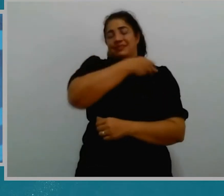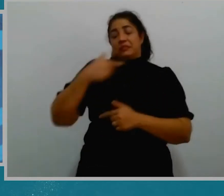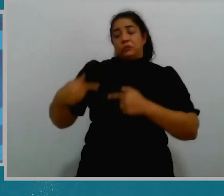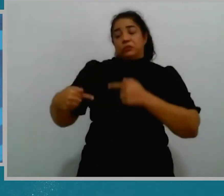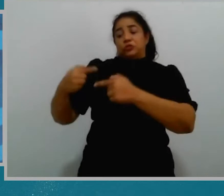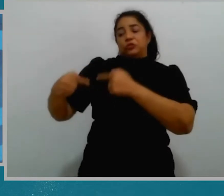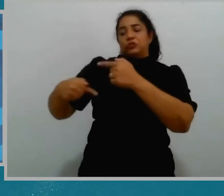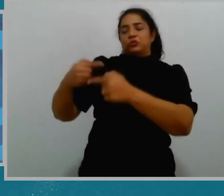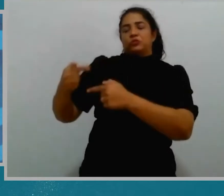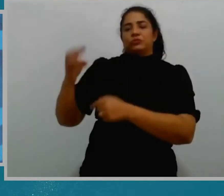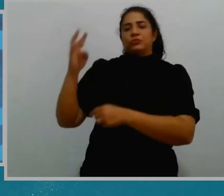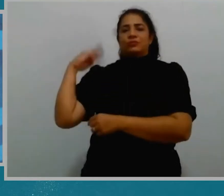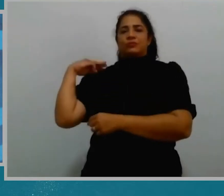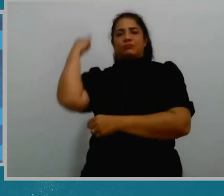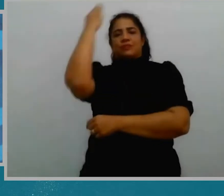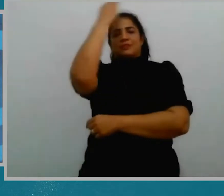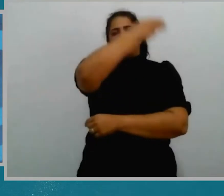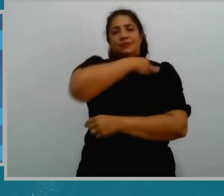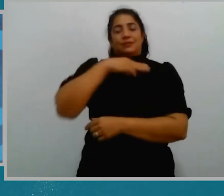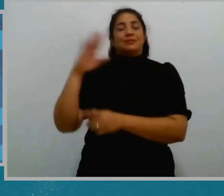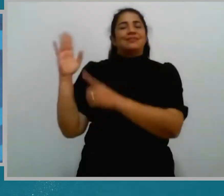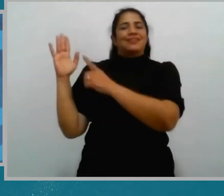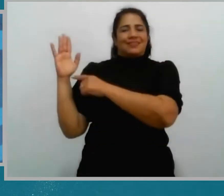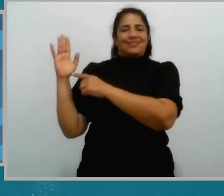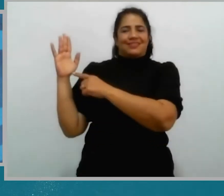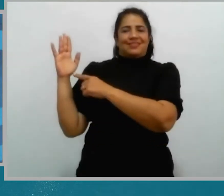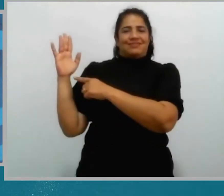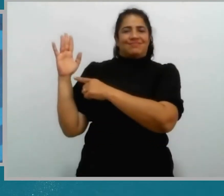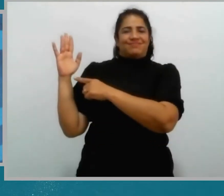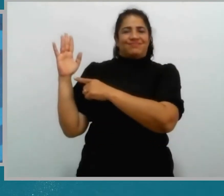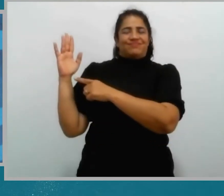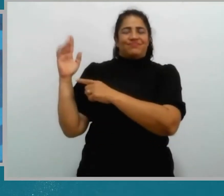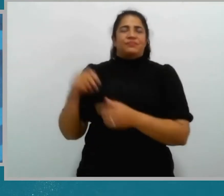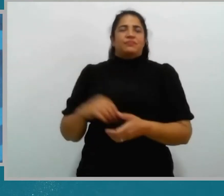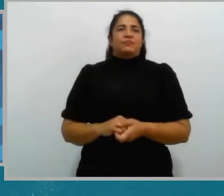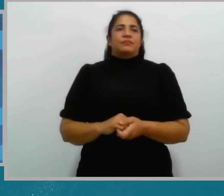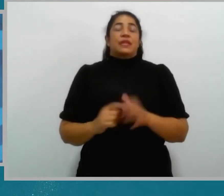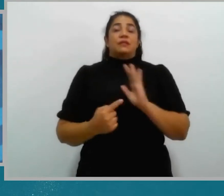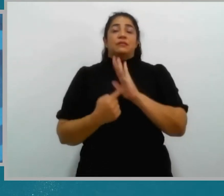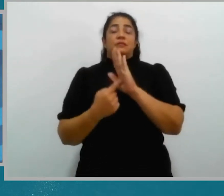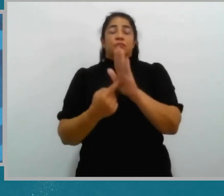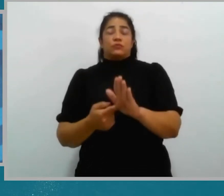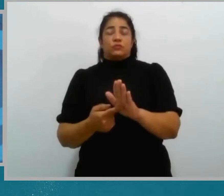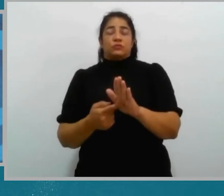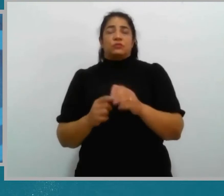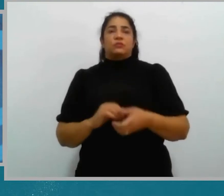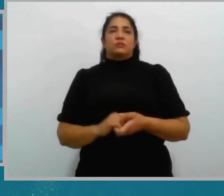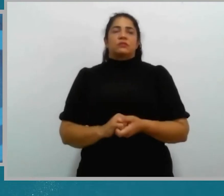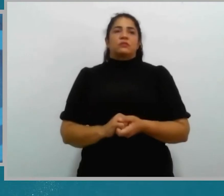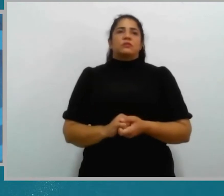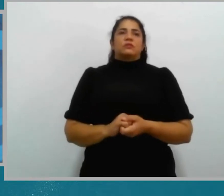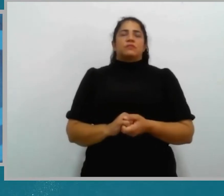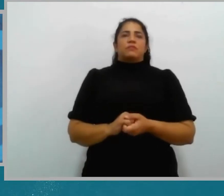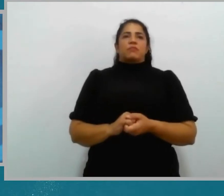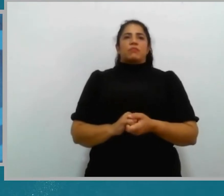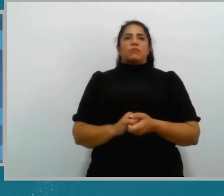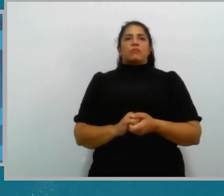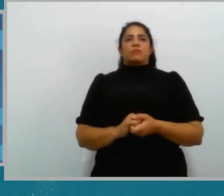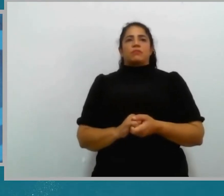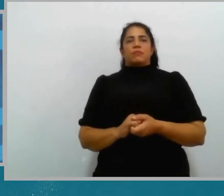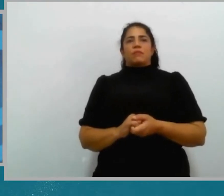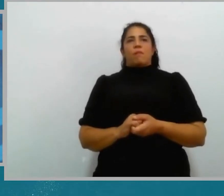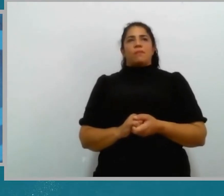está registrada em Lucas, tá? Vamos dar uma olhada também, só para provar para